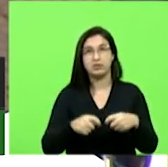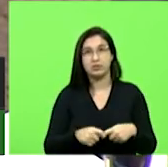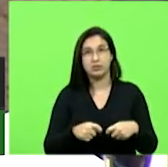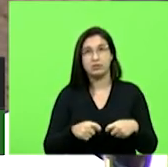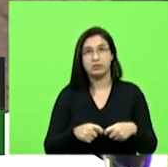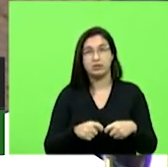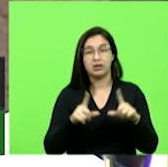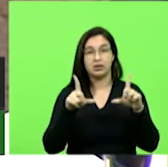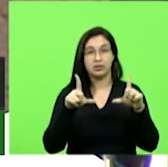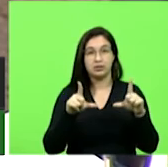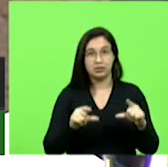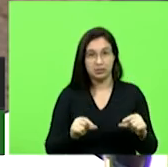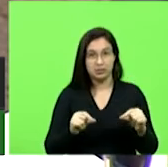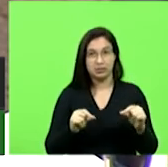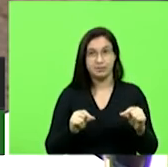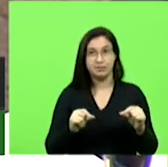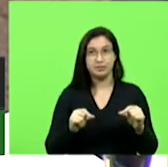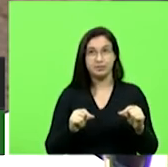diminuir